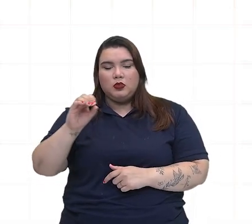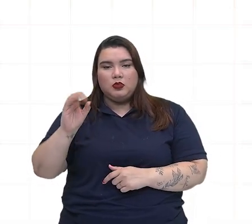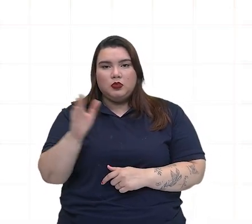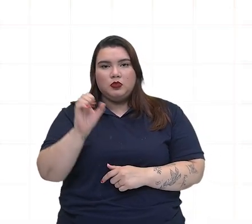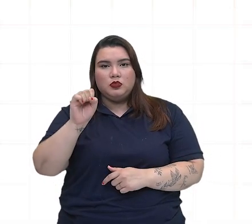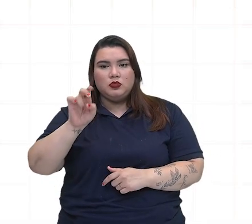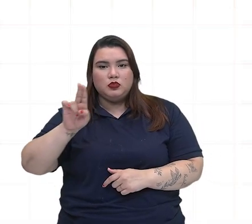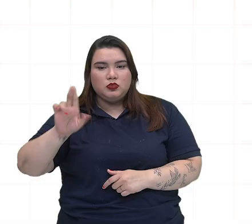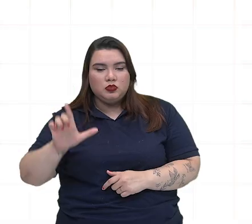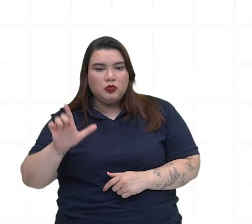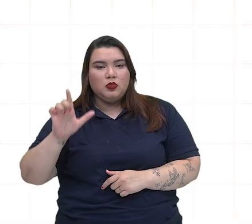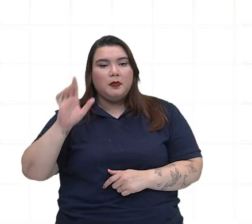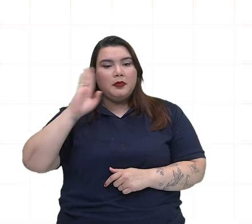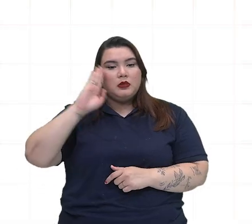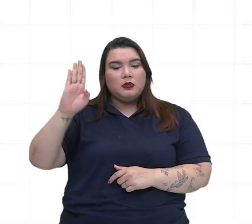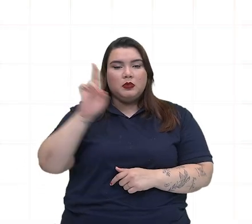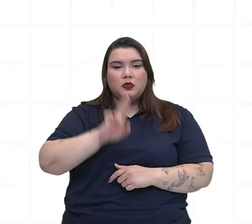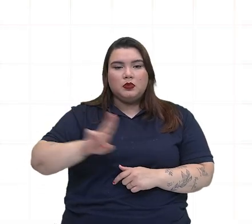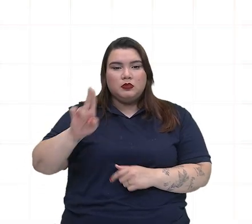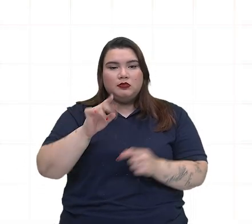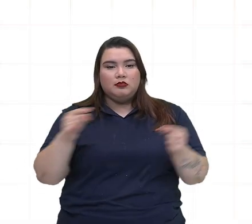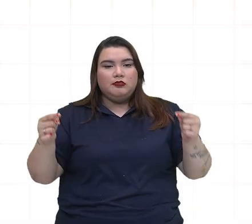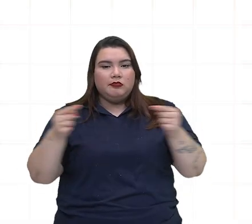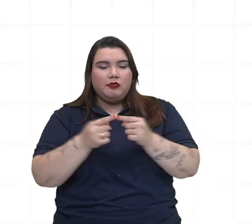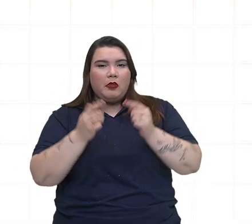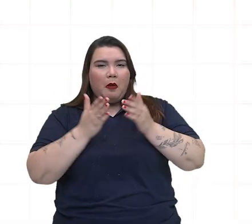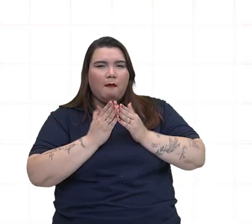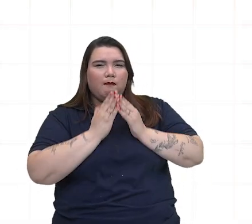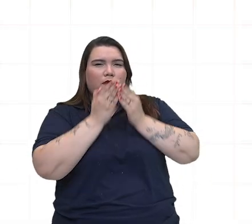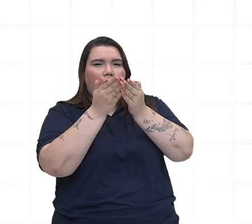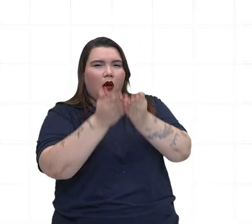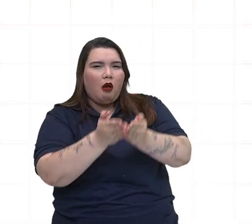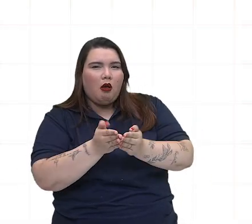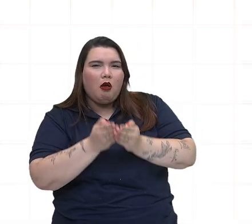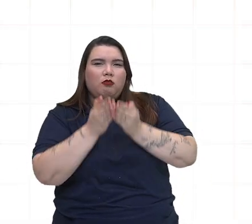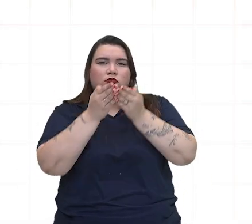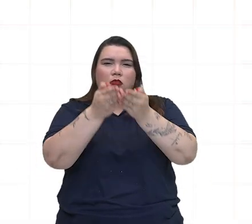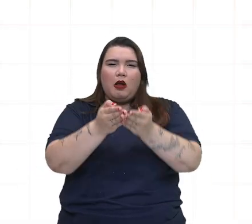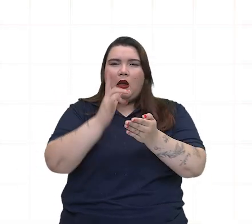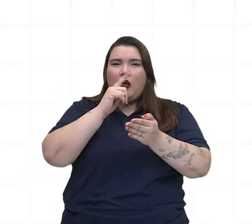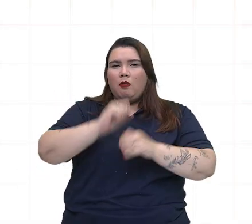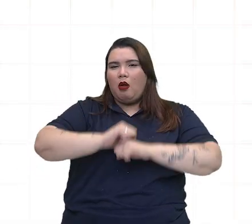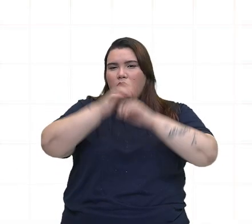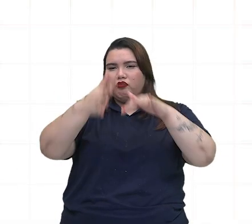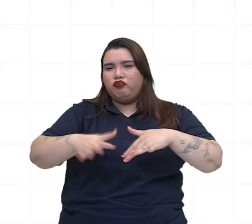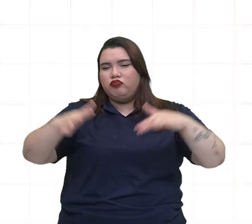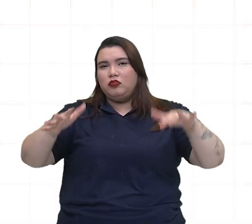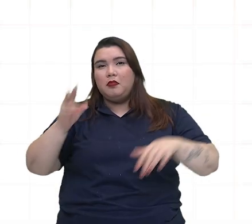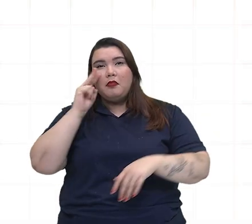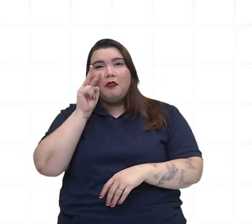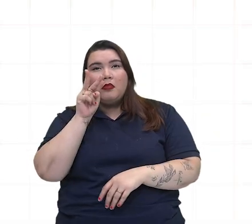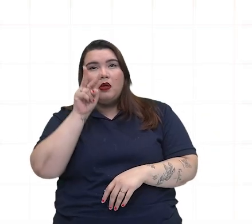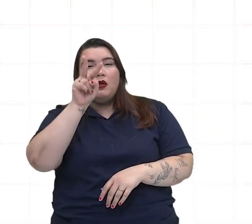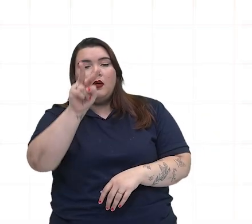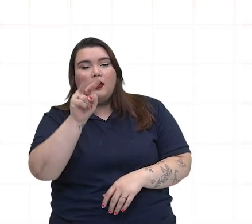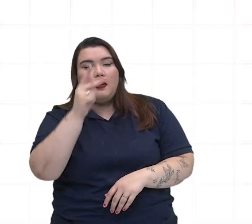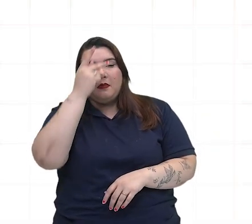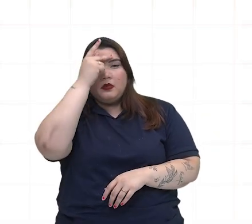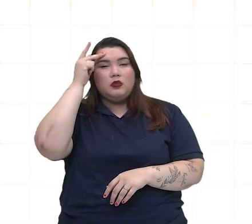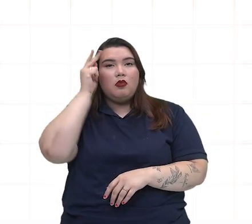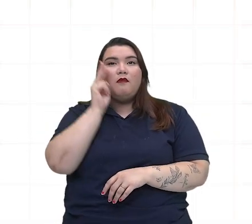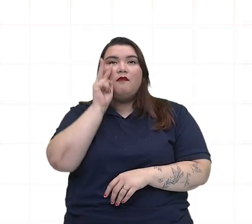utilizado, principalmente na época das grandes navegações, e ele permitia ali os